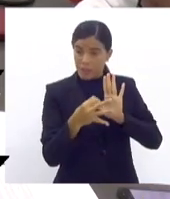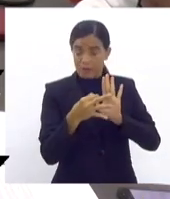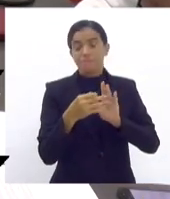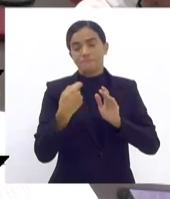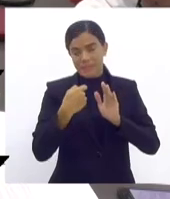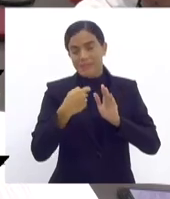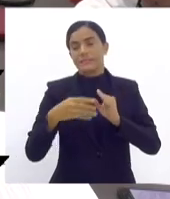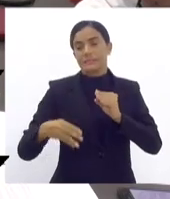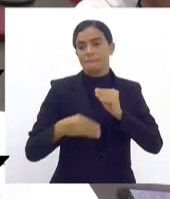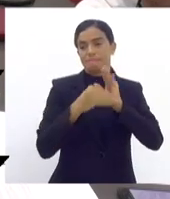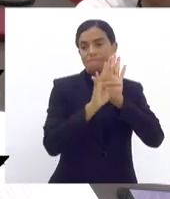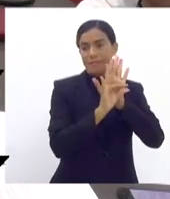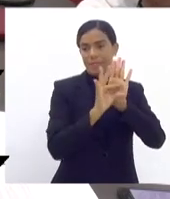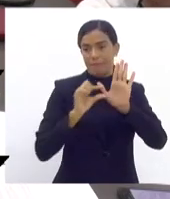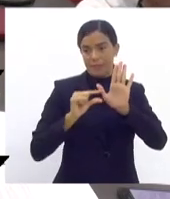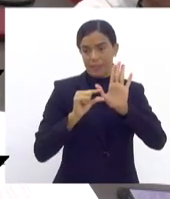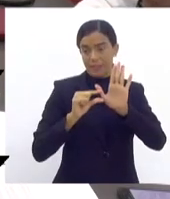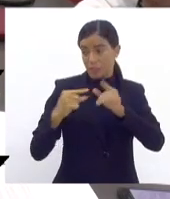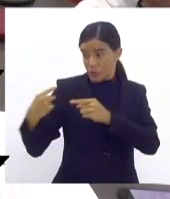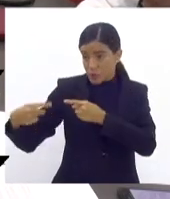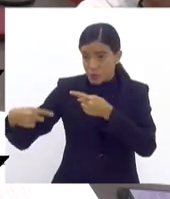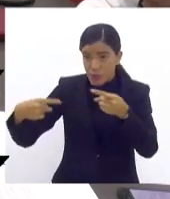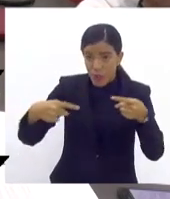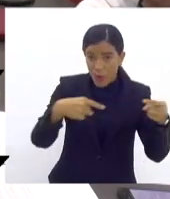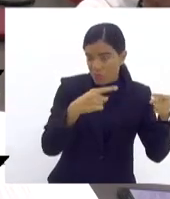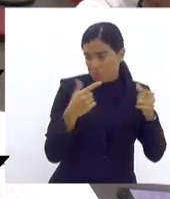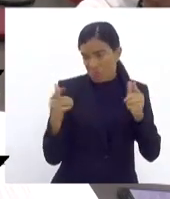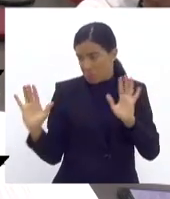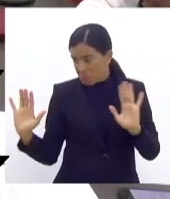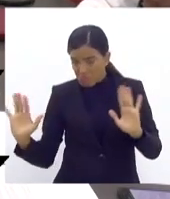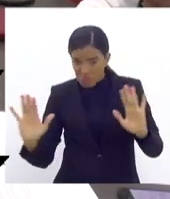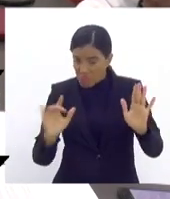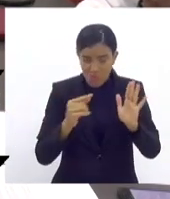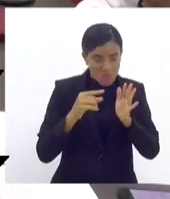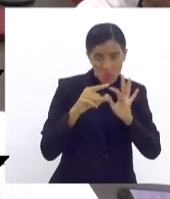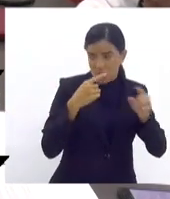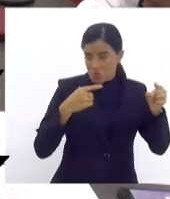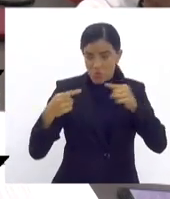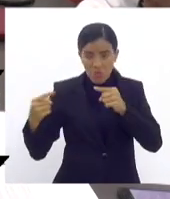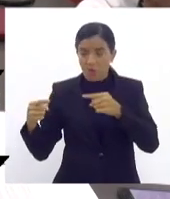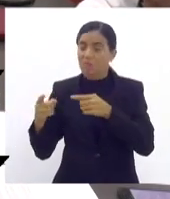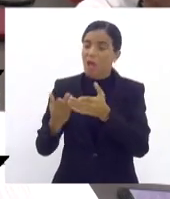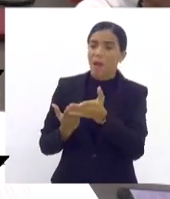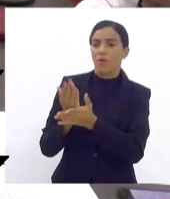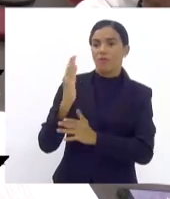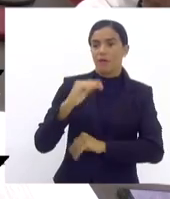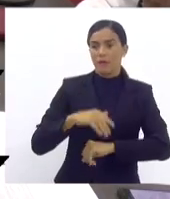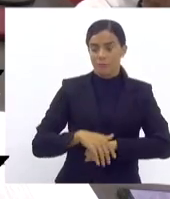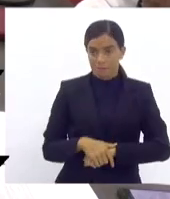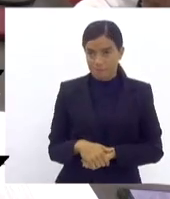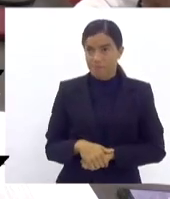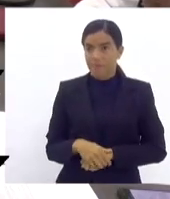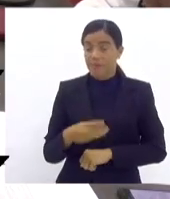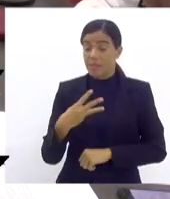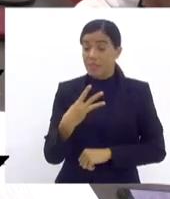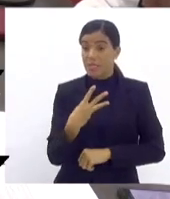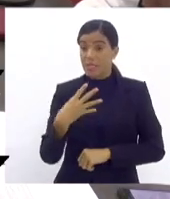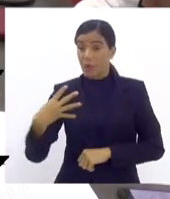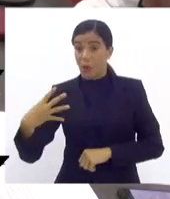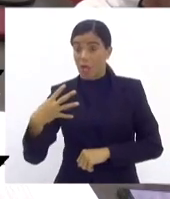senhor presidente. Em discussão, não havendo quem queira discutir em votação, senhores que aprovam permaneçam como estão, aprovado. 34 da pauta,